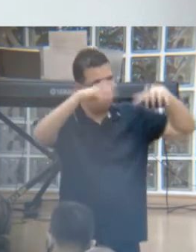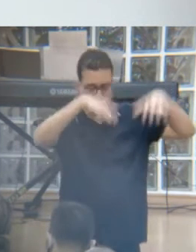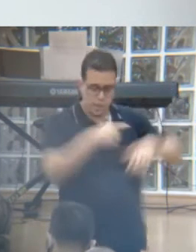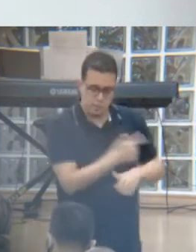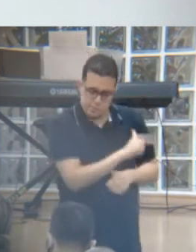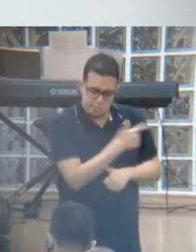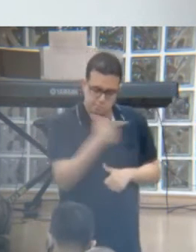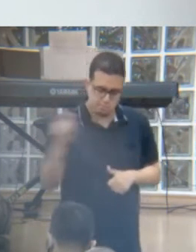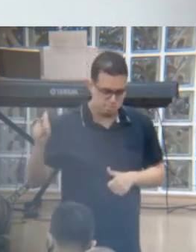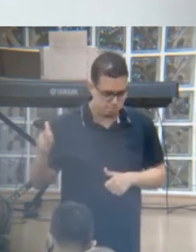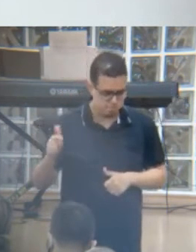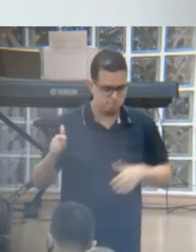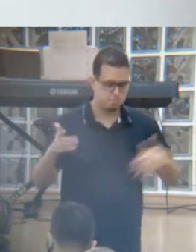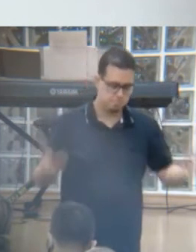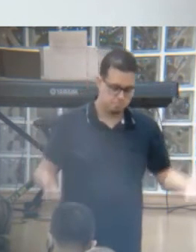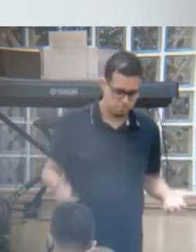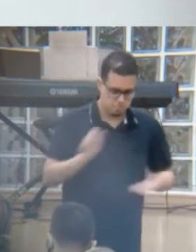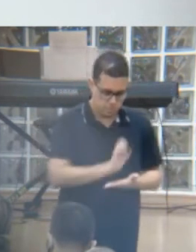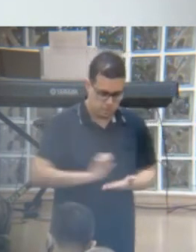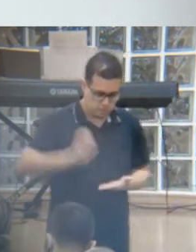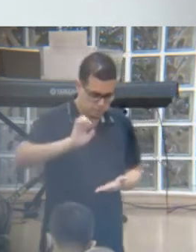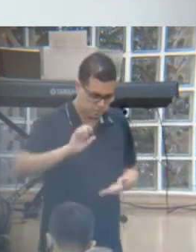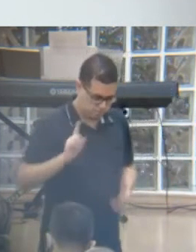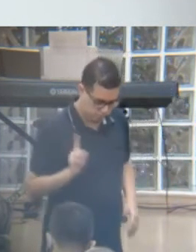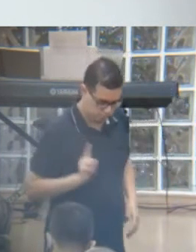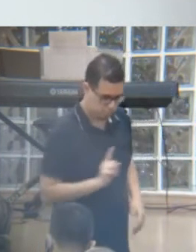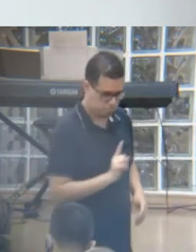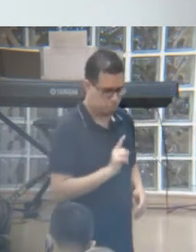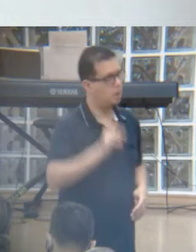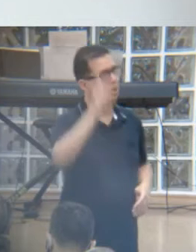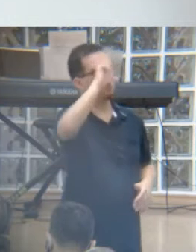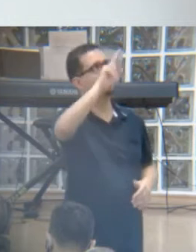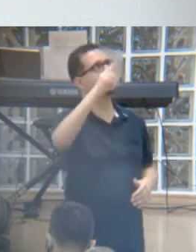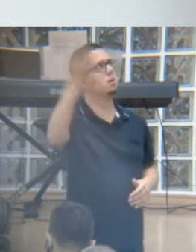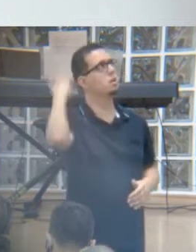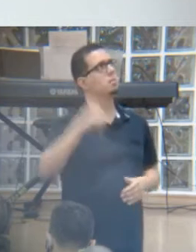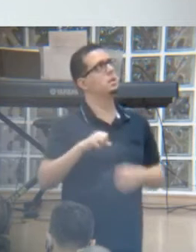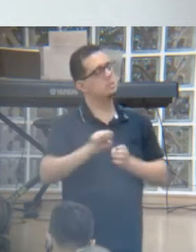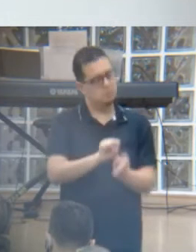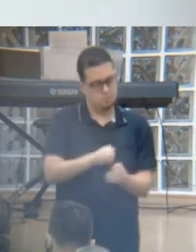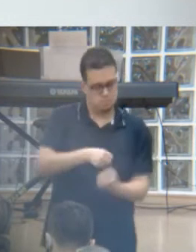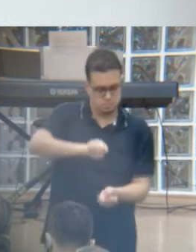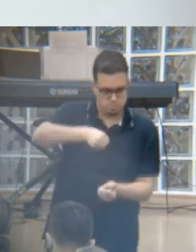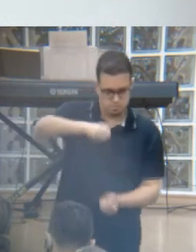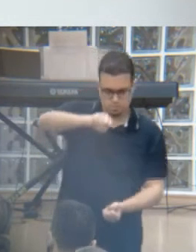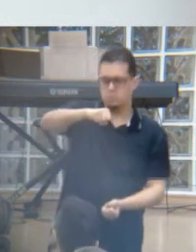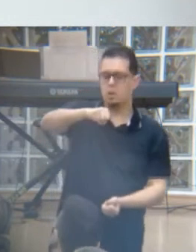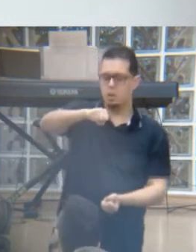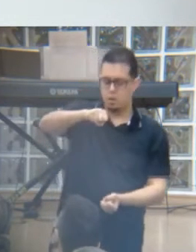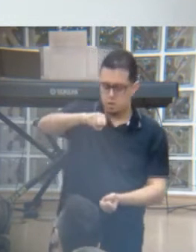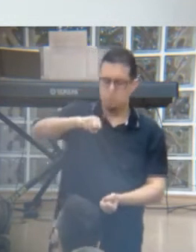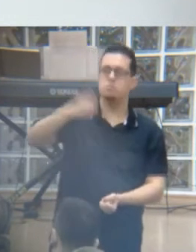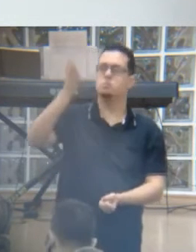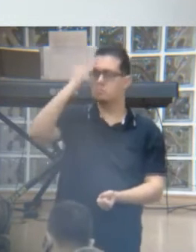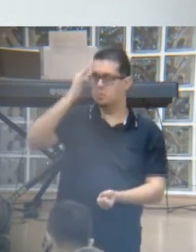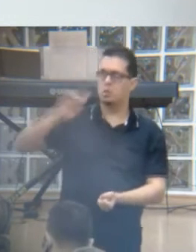não cairá chuva. Então Elias pega a palavra de Deus e intercede ou intervém